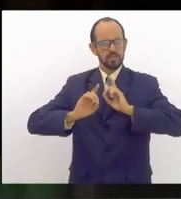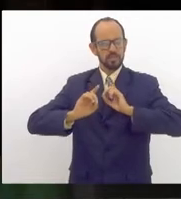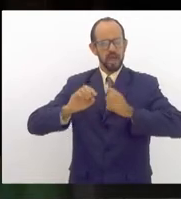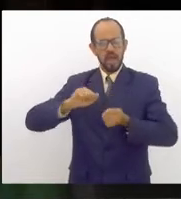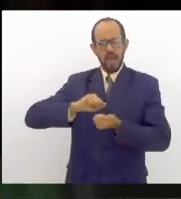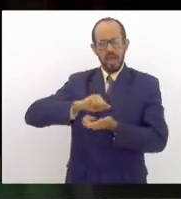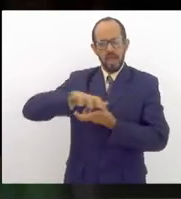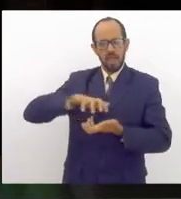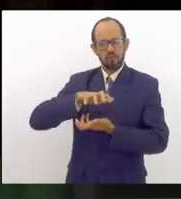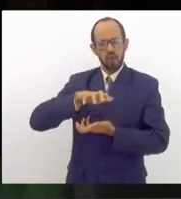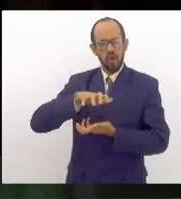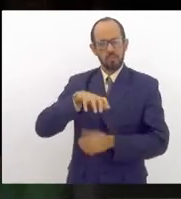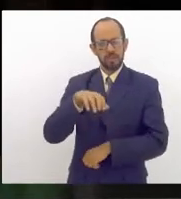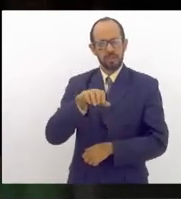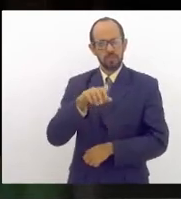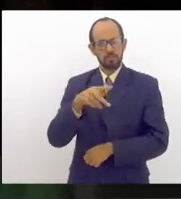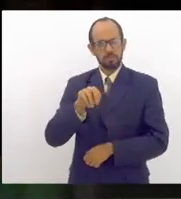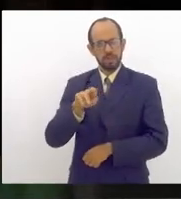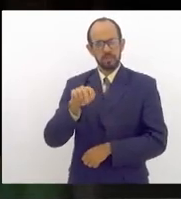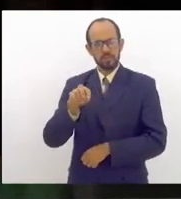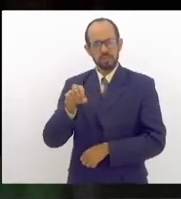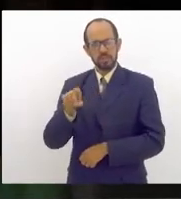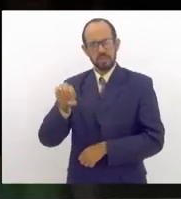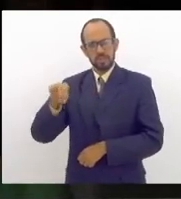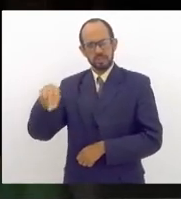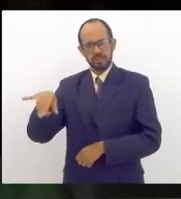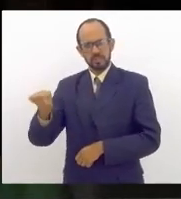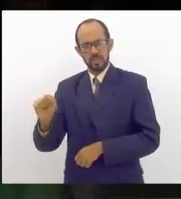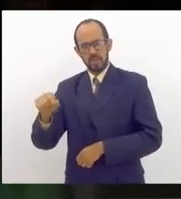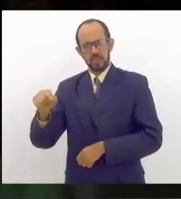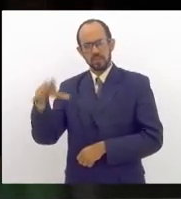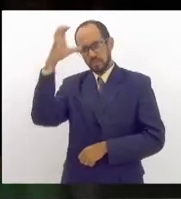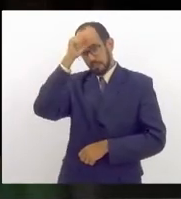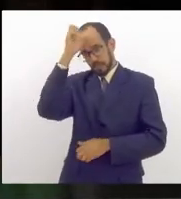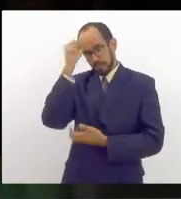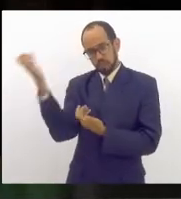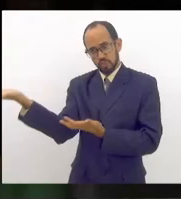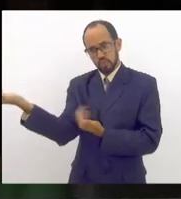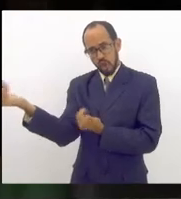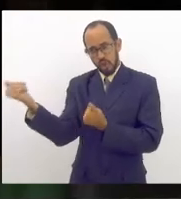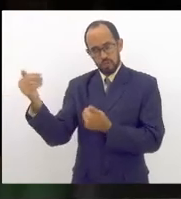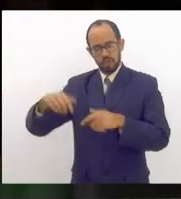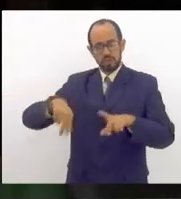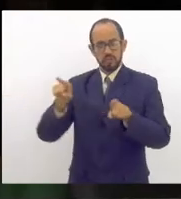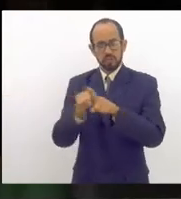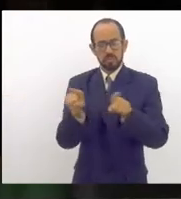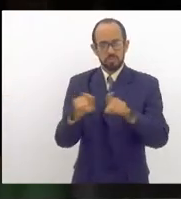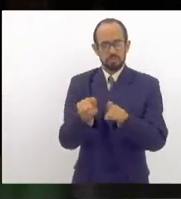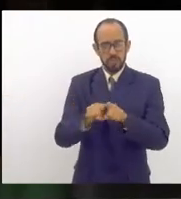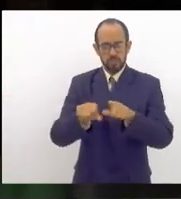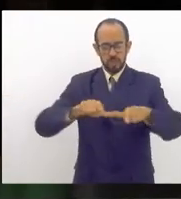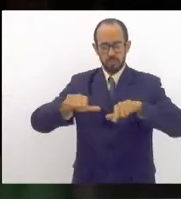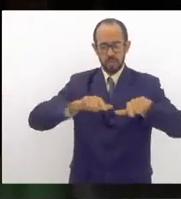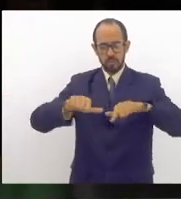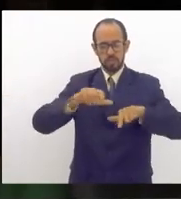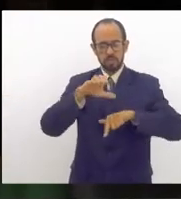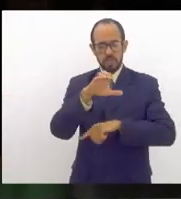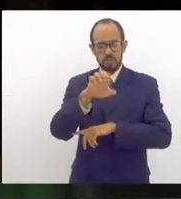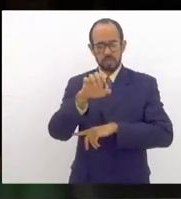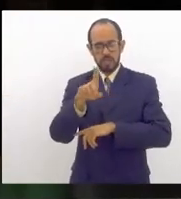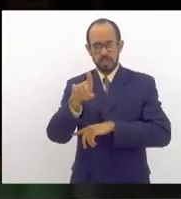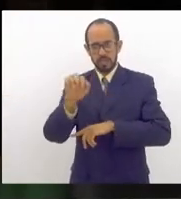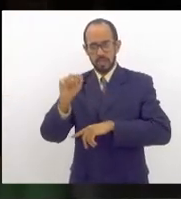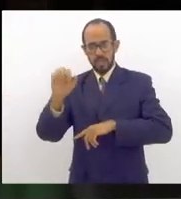com relação à reforma trabalhista com relação aos jovens aprendizes com relação aos trabalhadores da Cedae com relação